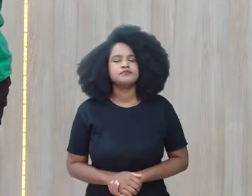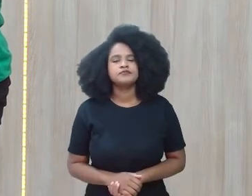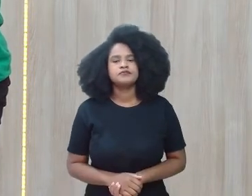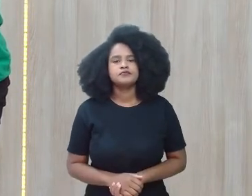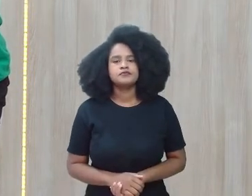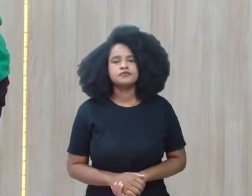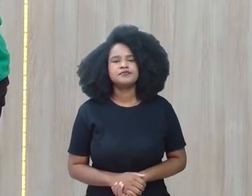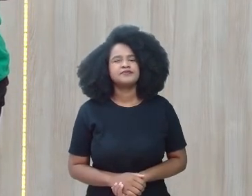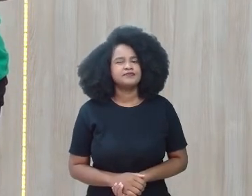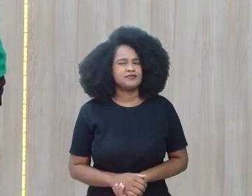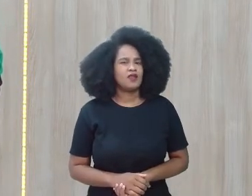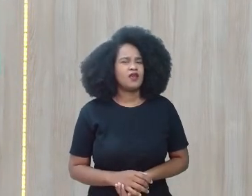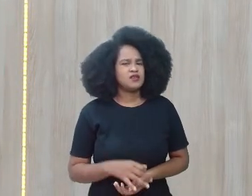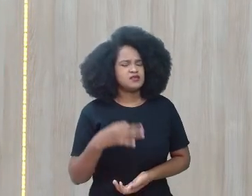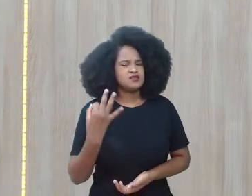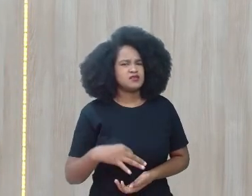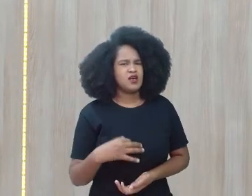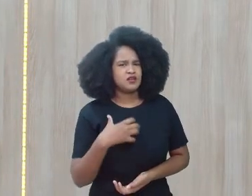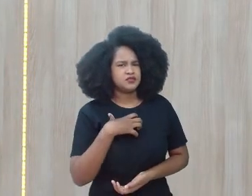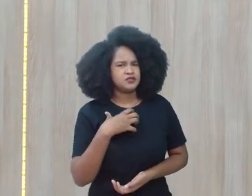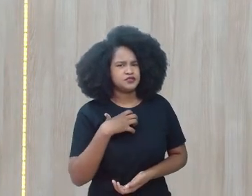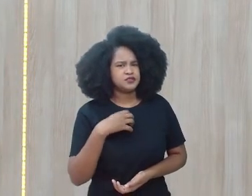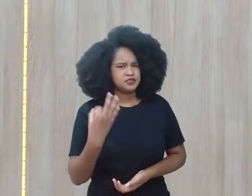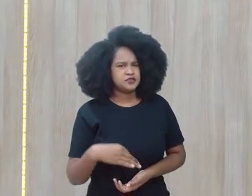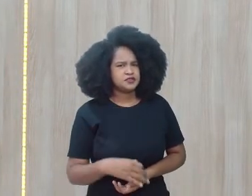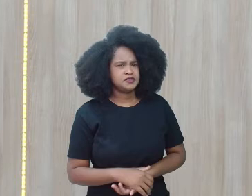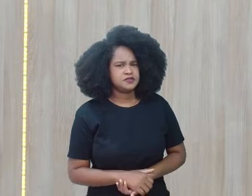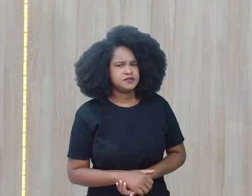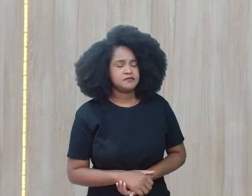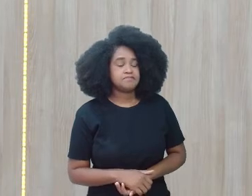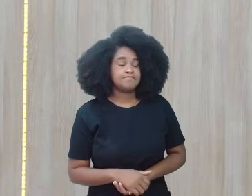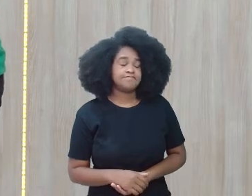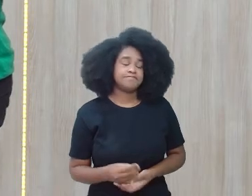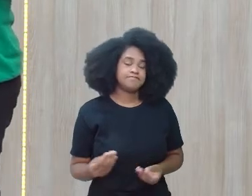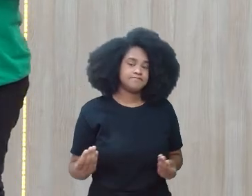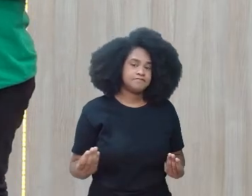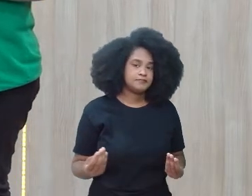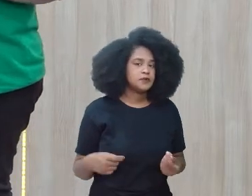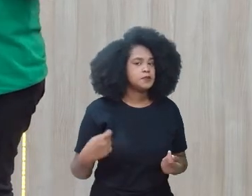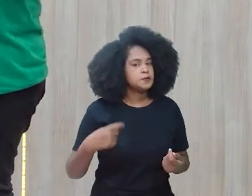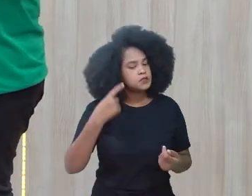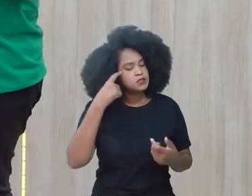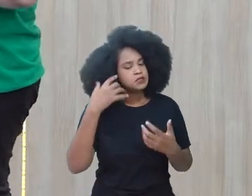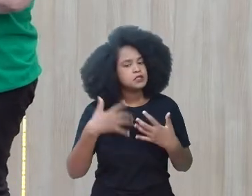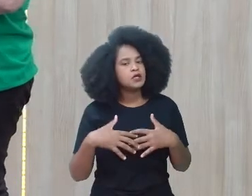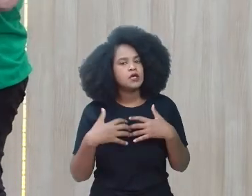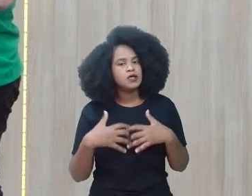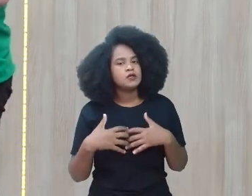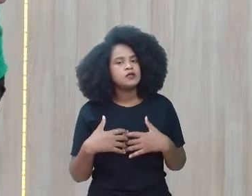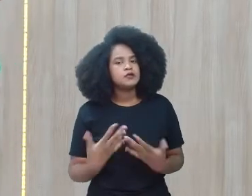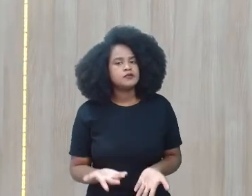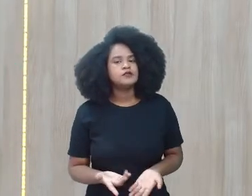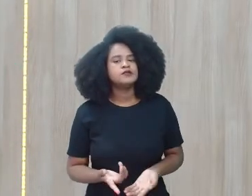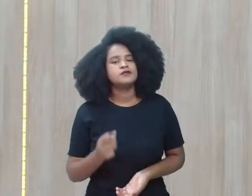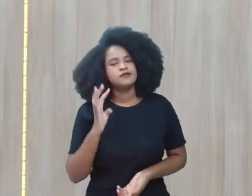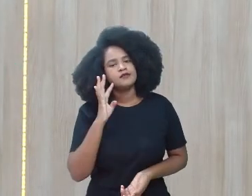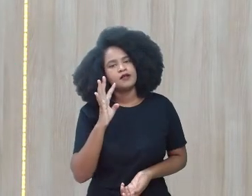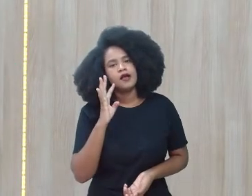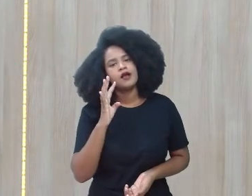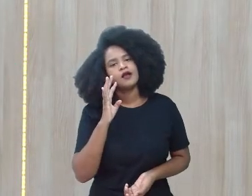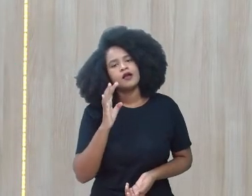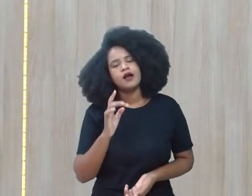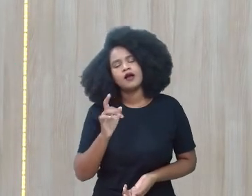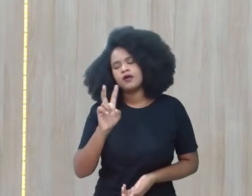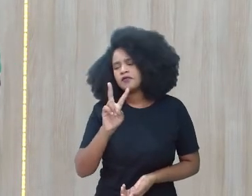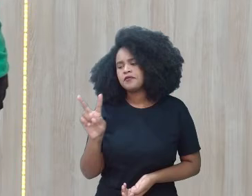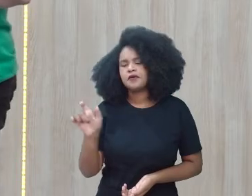irmãzinha. Será que isso está correto? E aí, vamos refletir sobre isso? É legal, não é? Pensar no